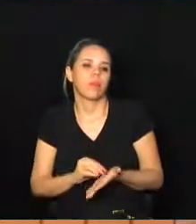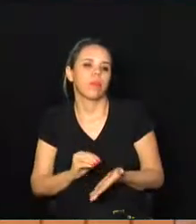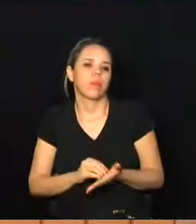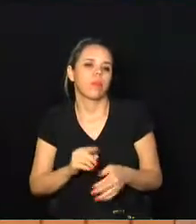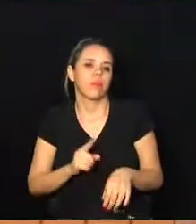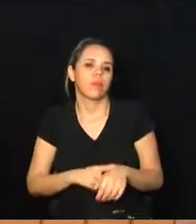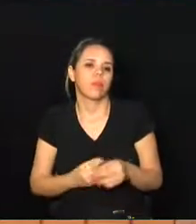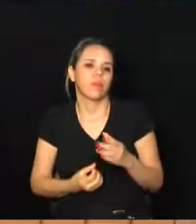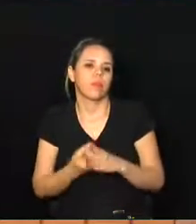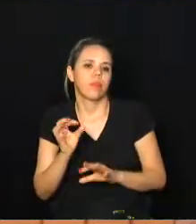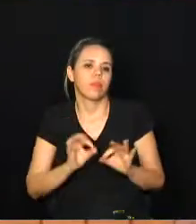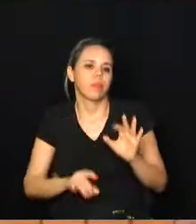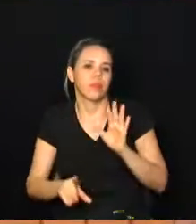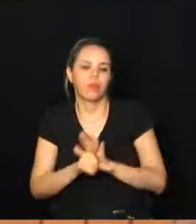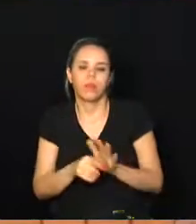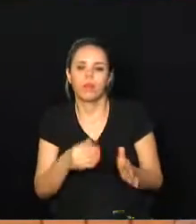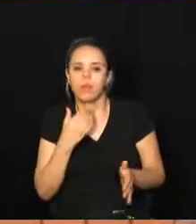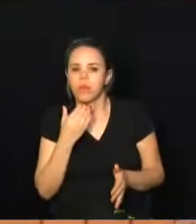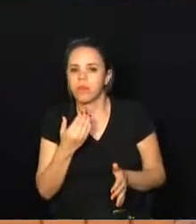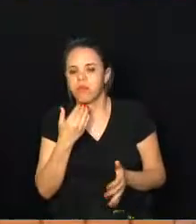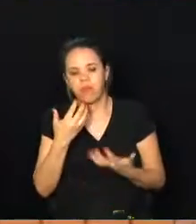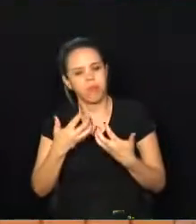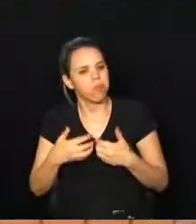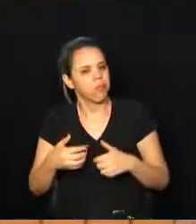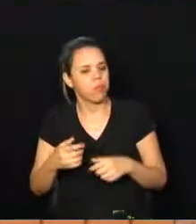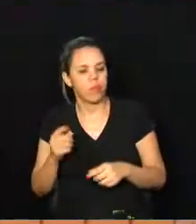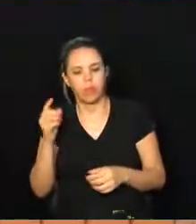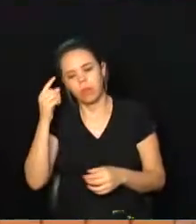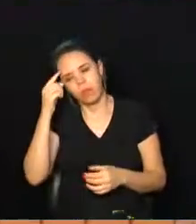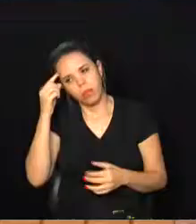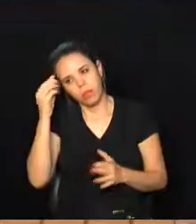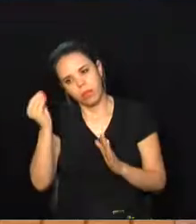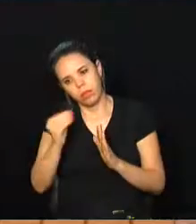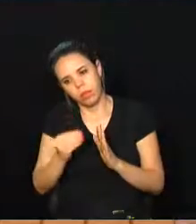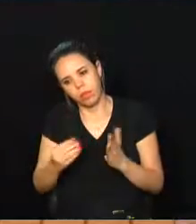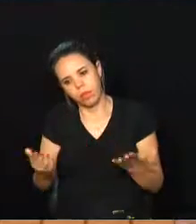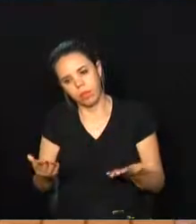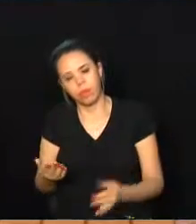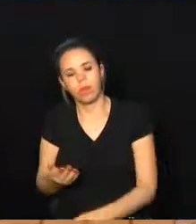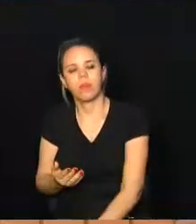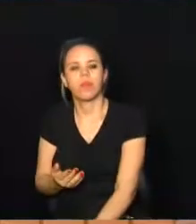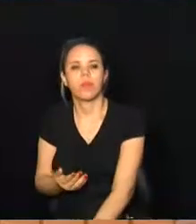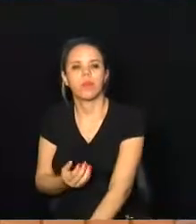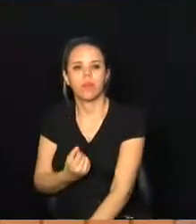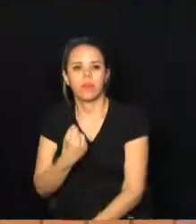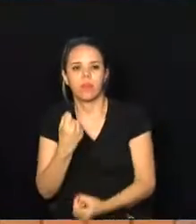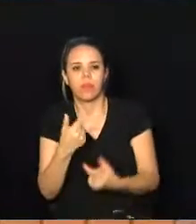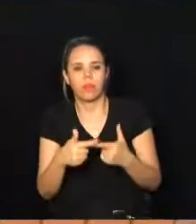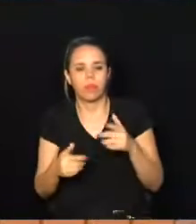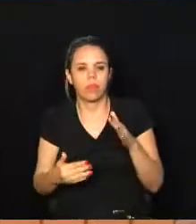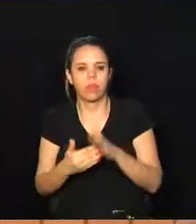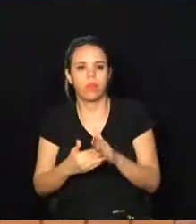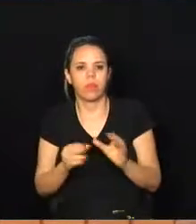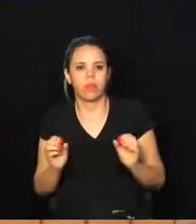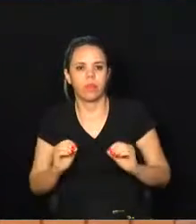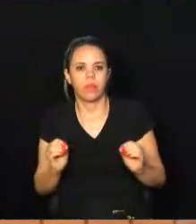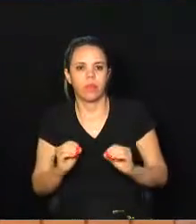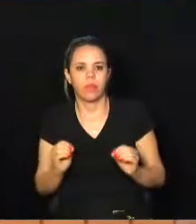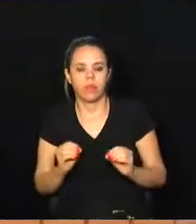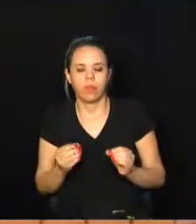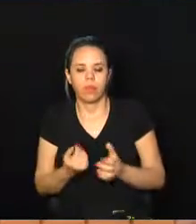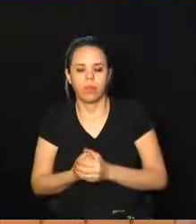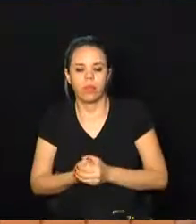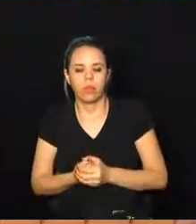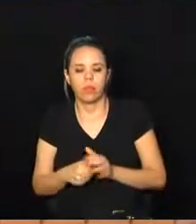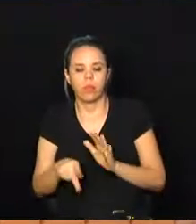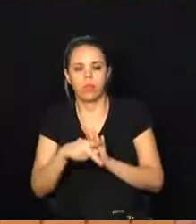da criação da lei, não se foi pensado, e que agora ficam alguns entraves, e nem a